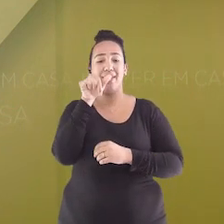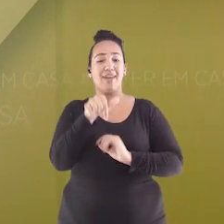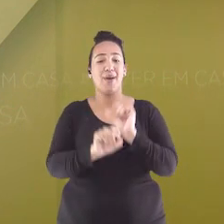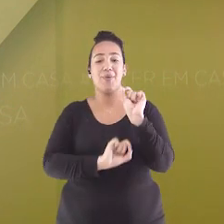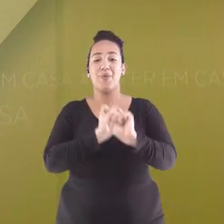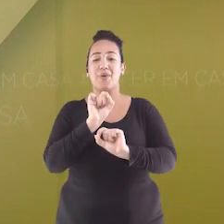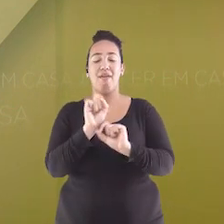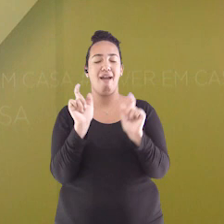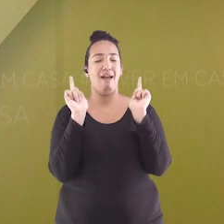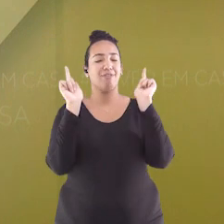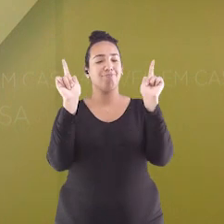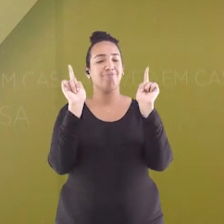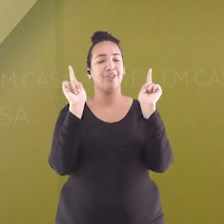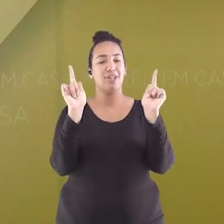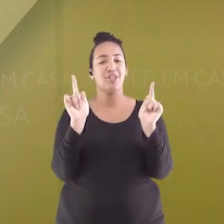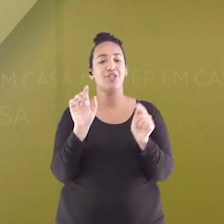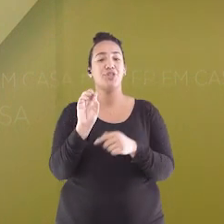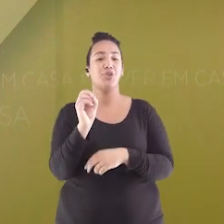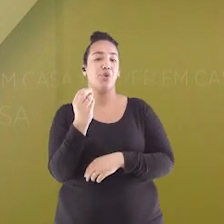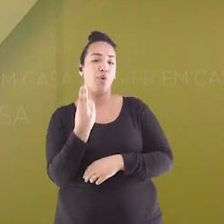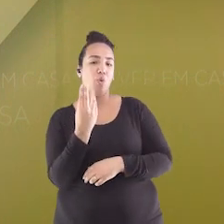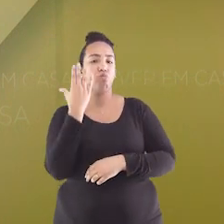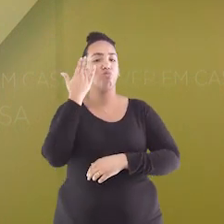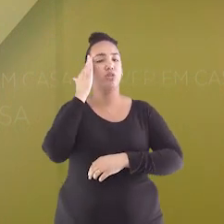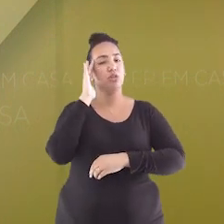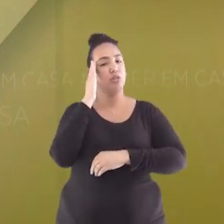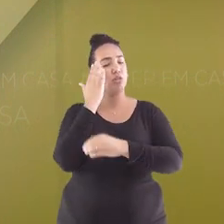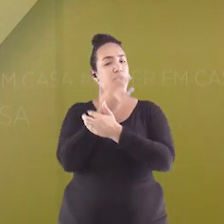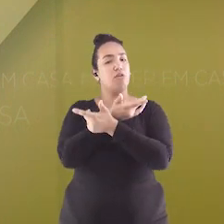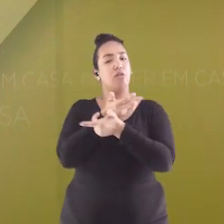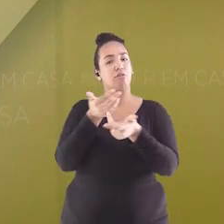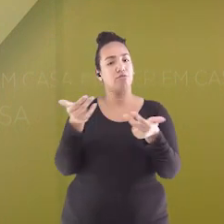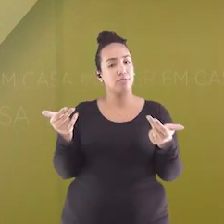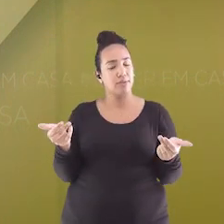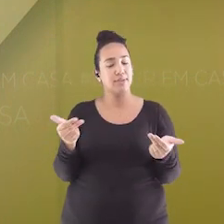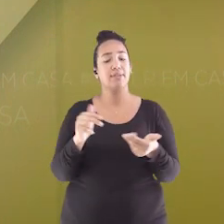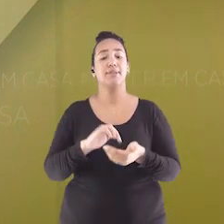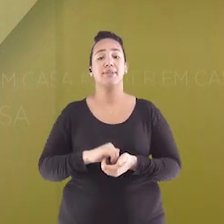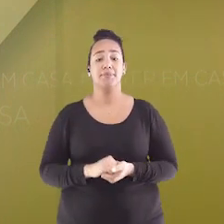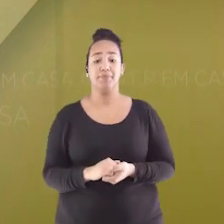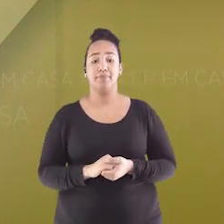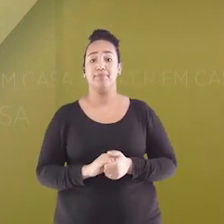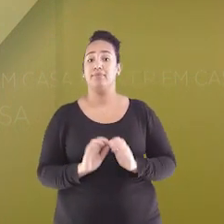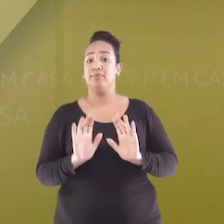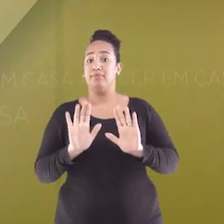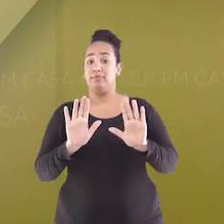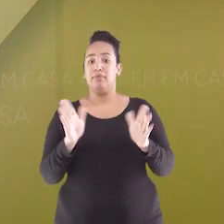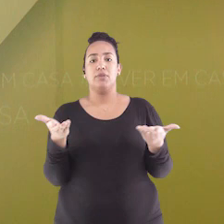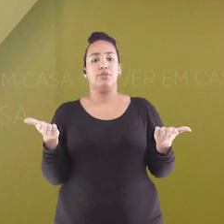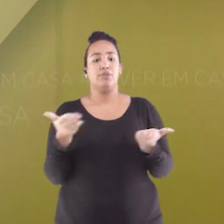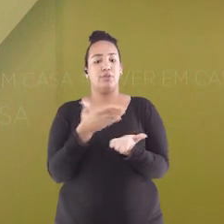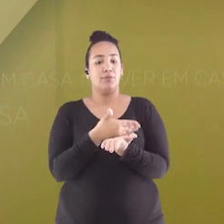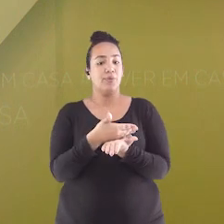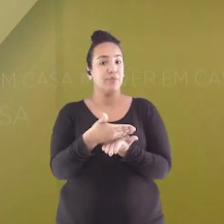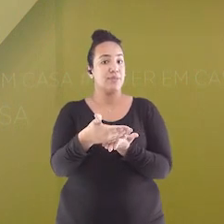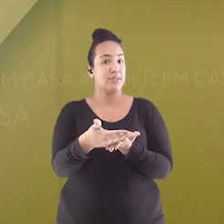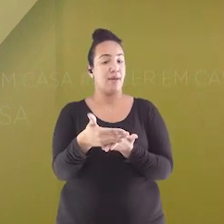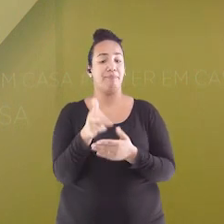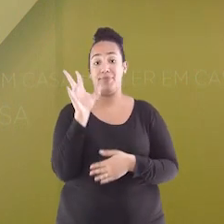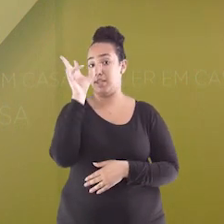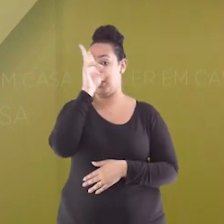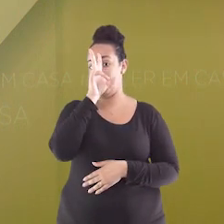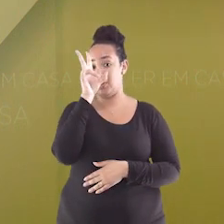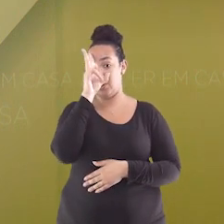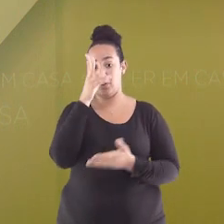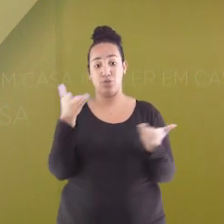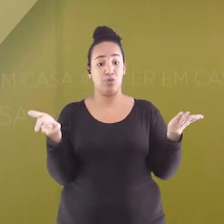divertirem, passar uma lição, entre outras coisas. Mas vamos parar de rodeios. A história que eu vou